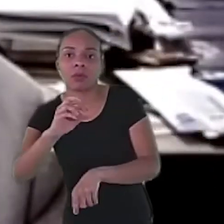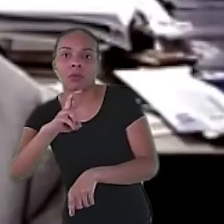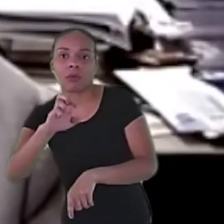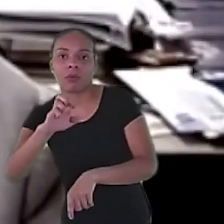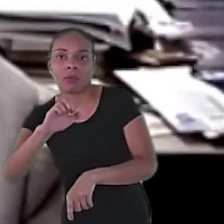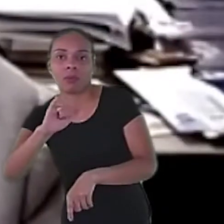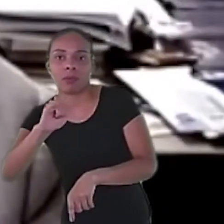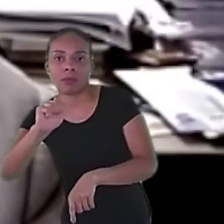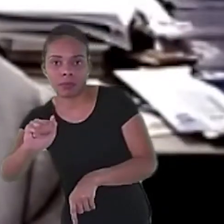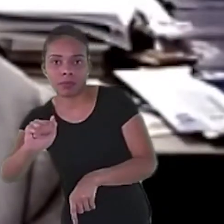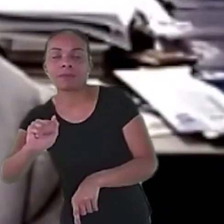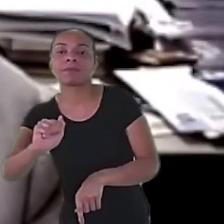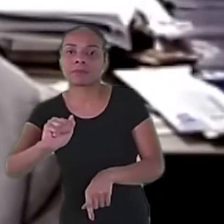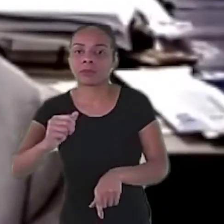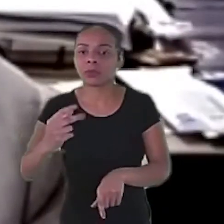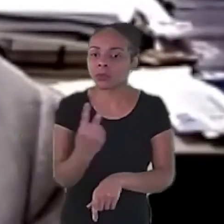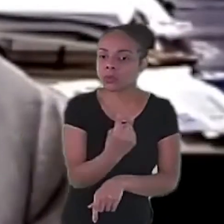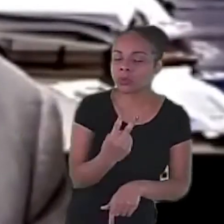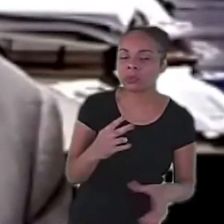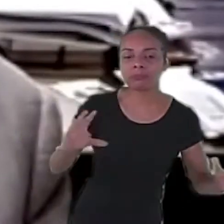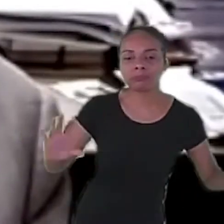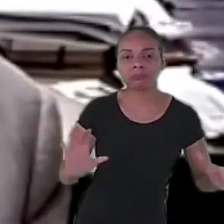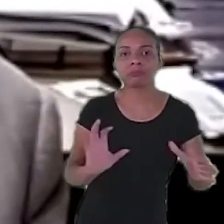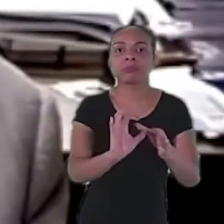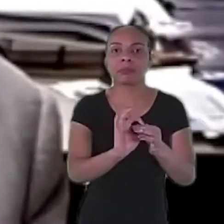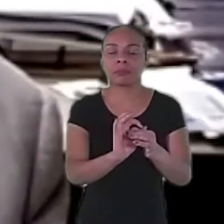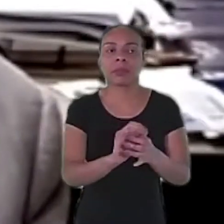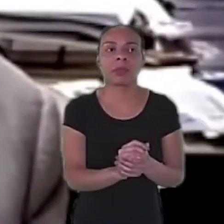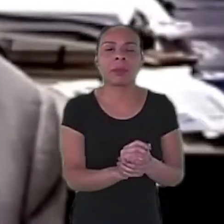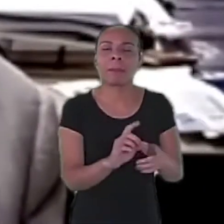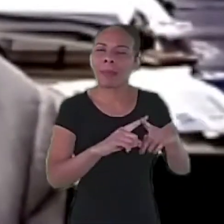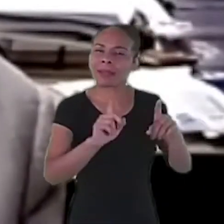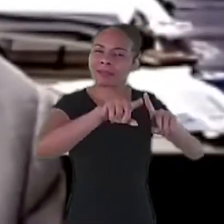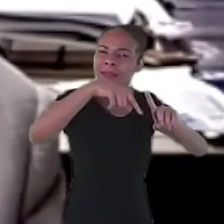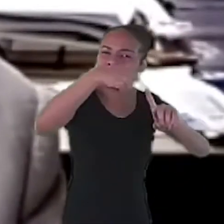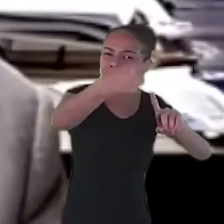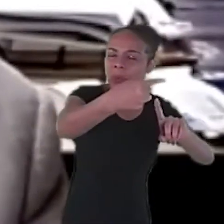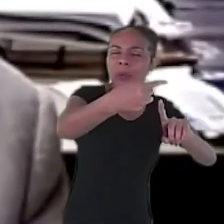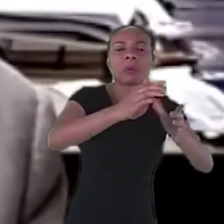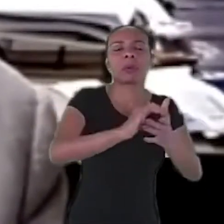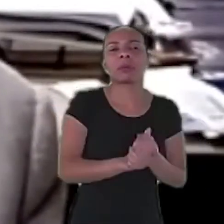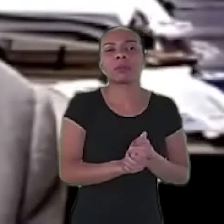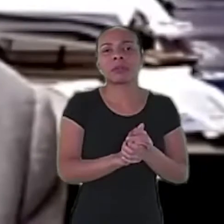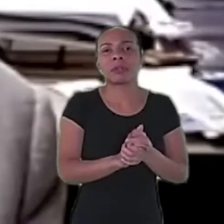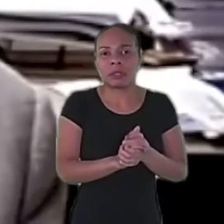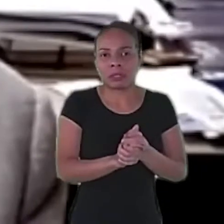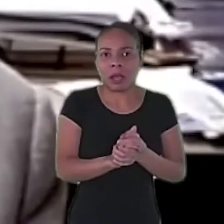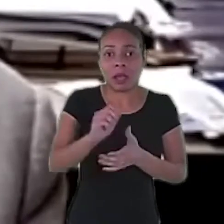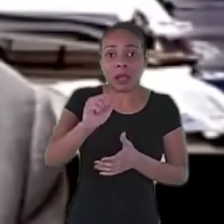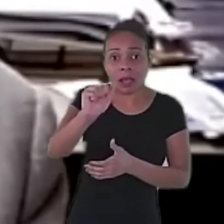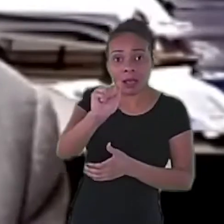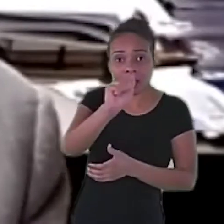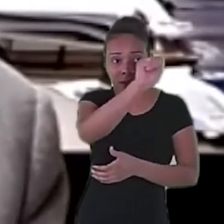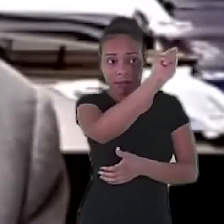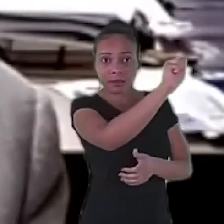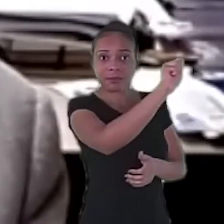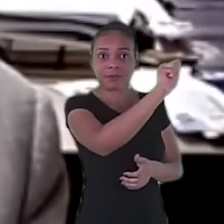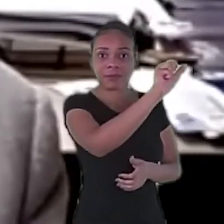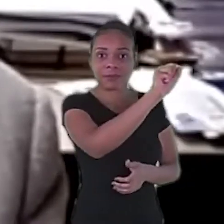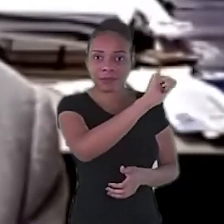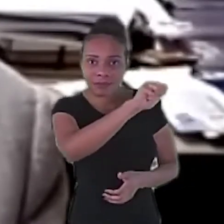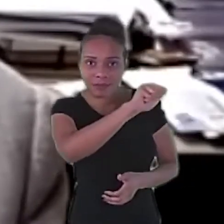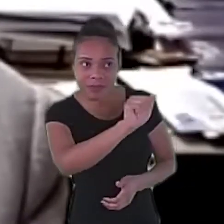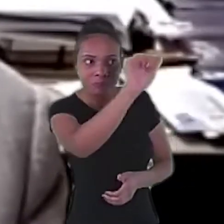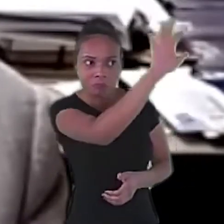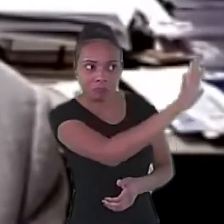Rússia e depois da Revolução Chinesa, a Ásia seria uma presa fácil para as revoluções socialistas. E depois